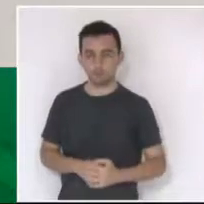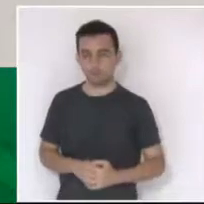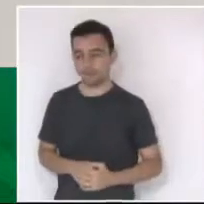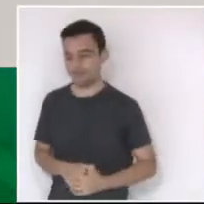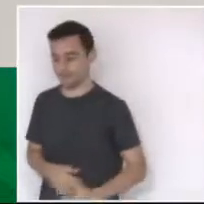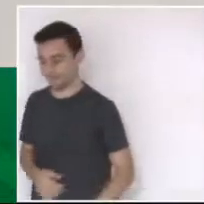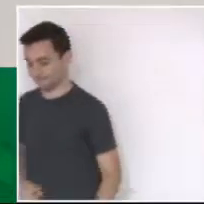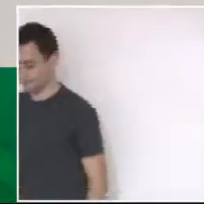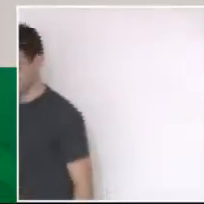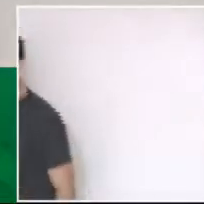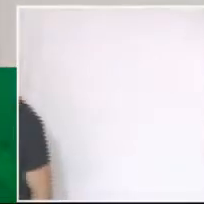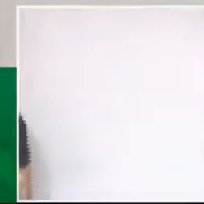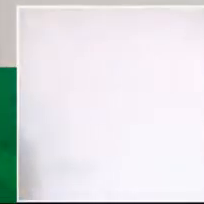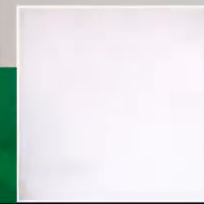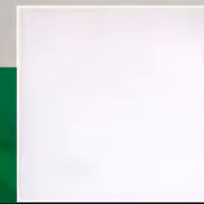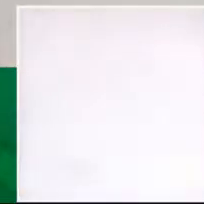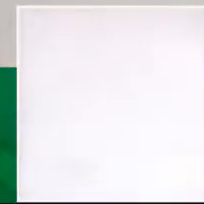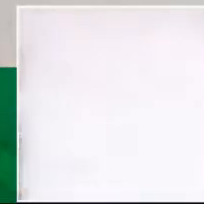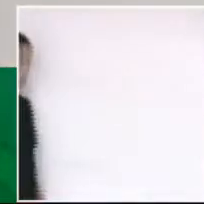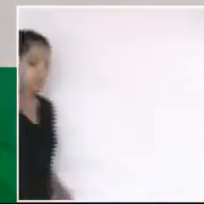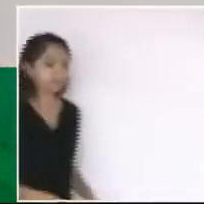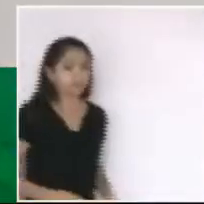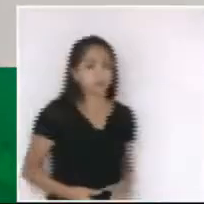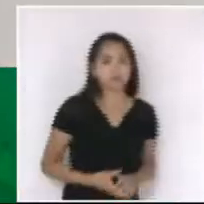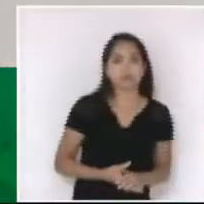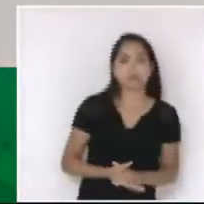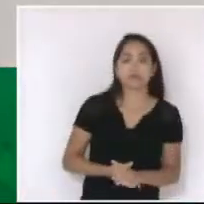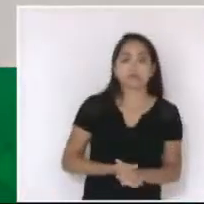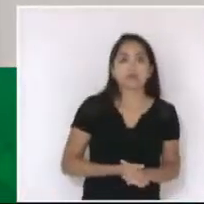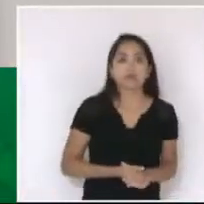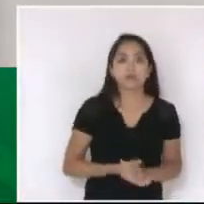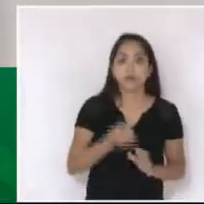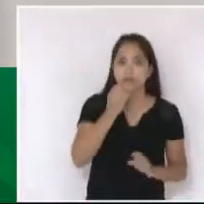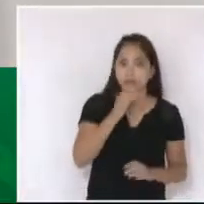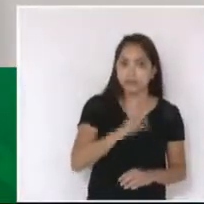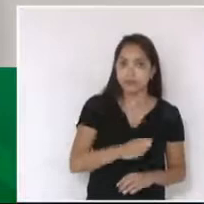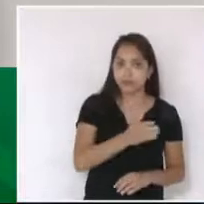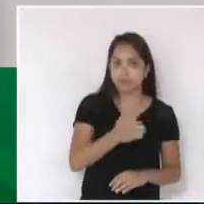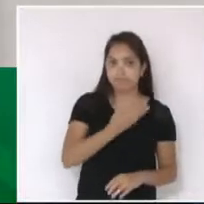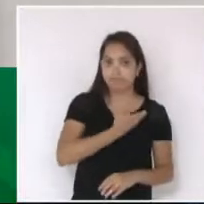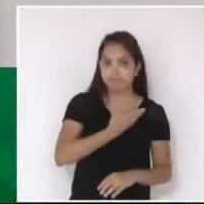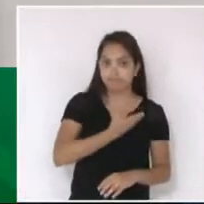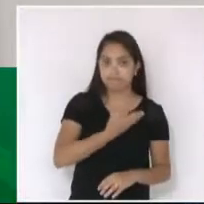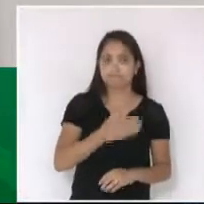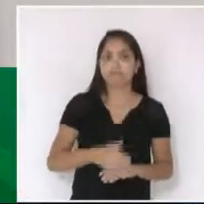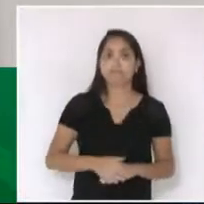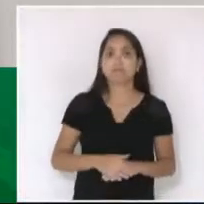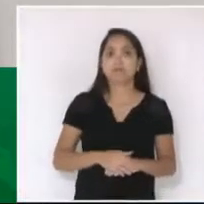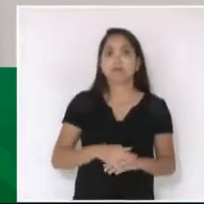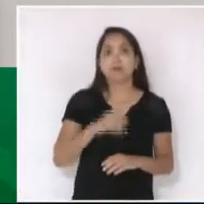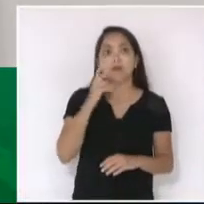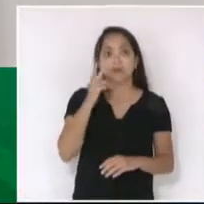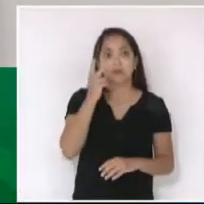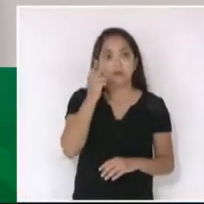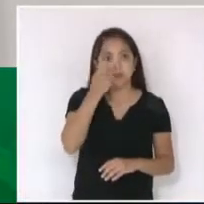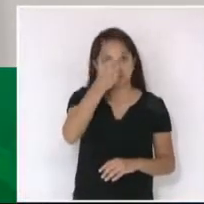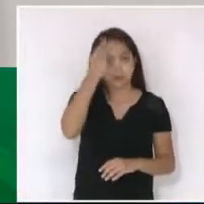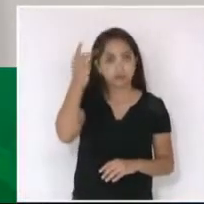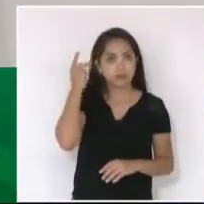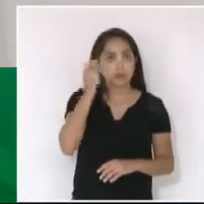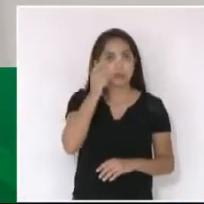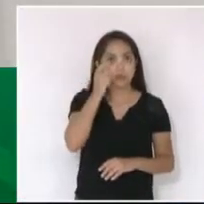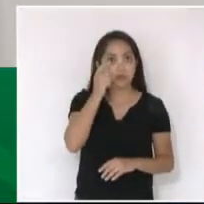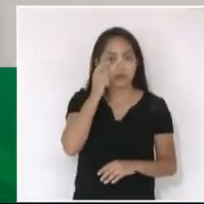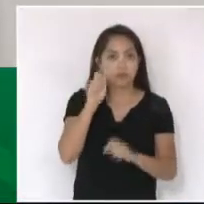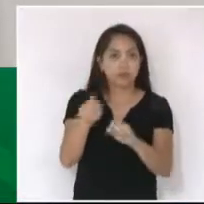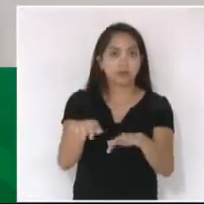obrigada senhor presente muito boa tarde colegas parlamentares que nos acompanha pela rádio e pela